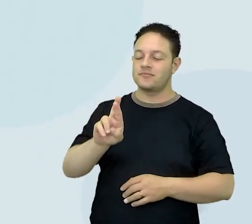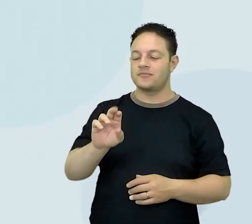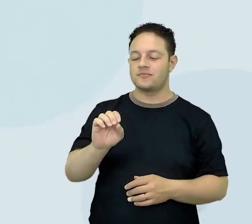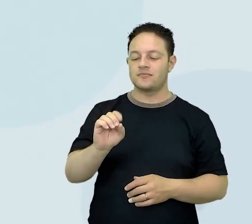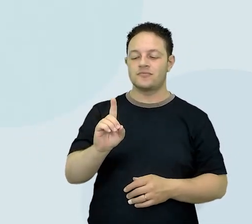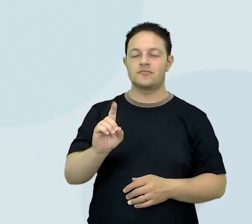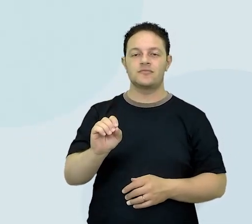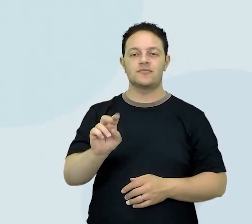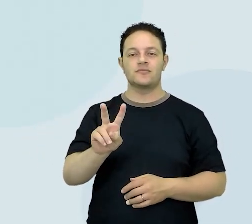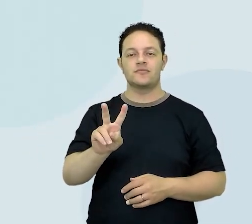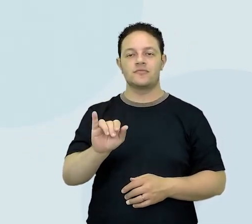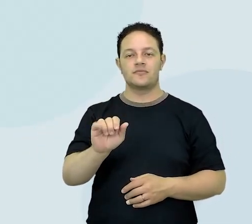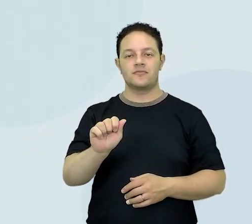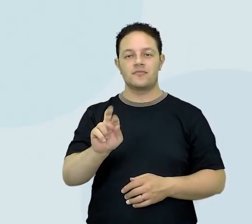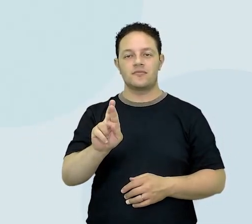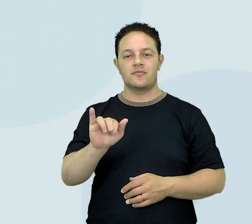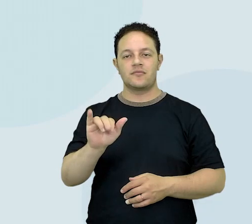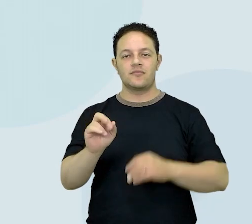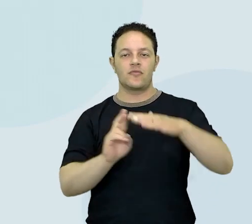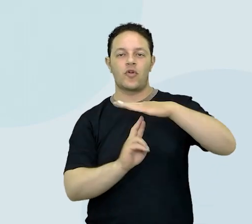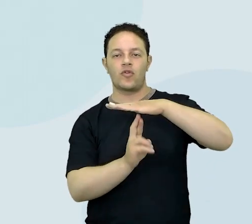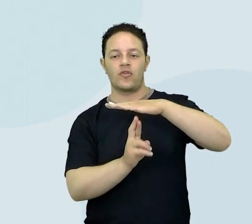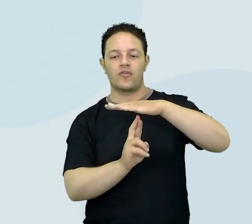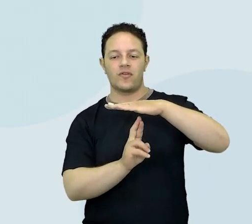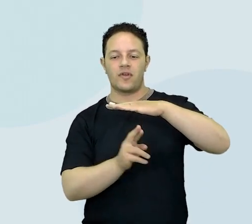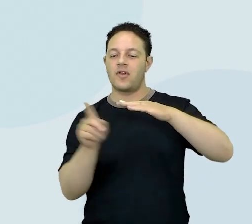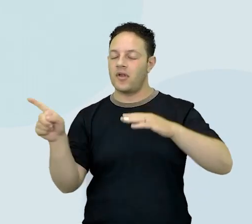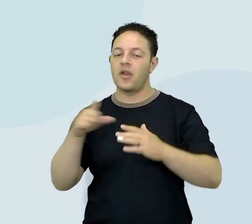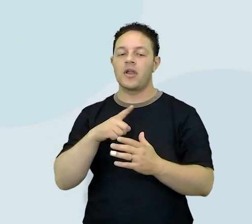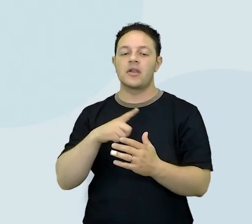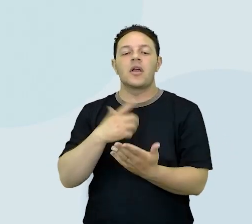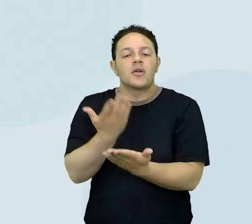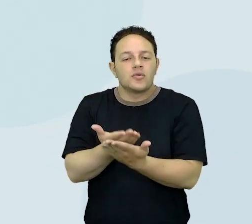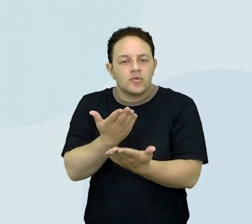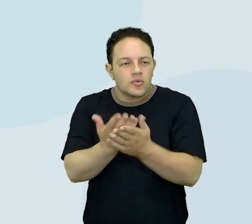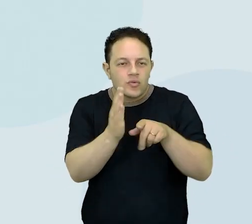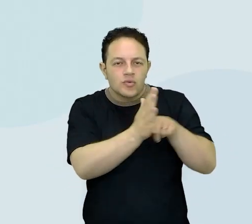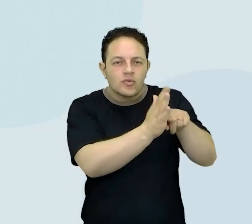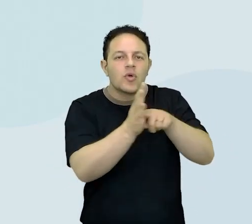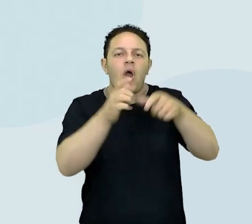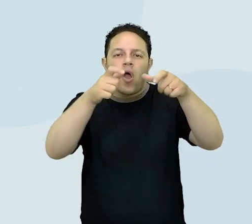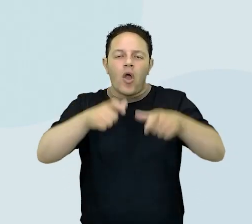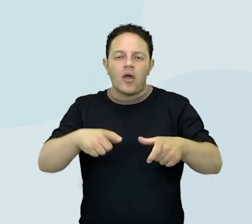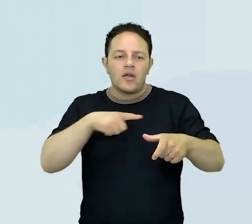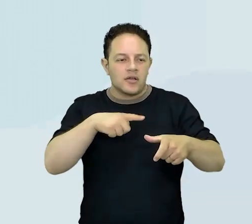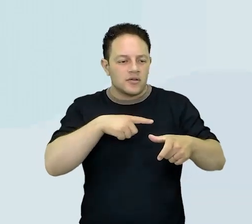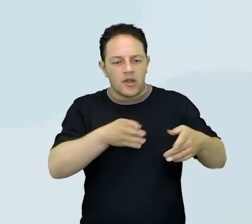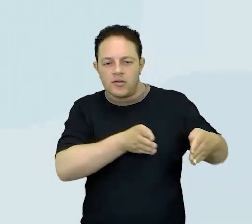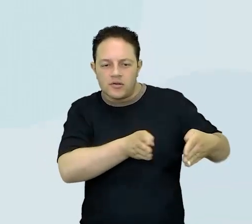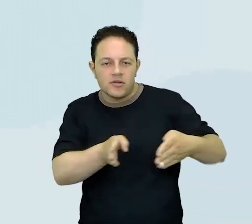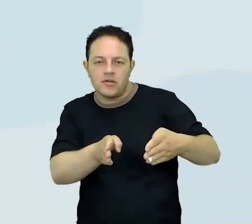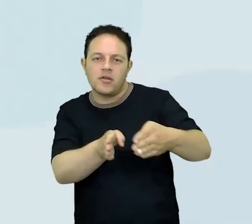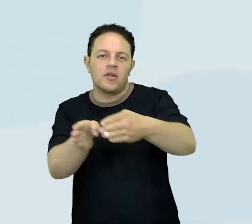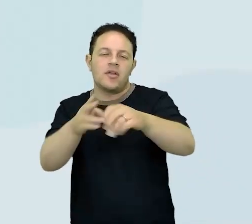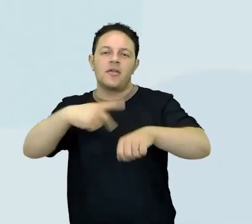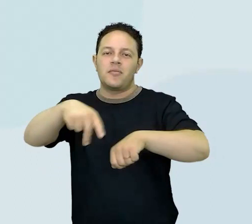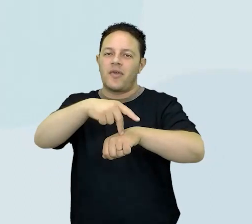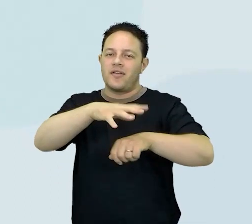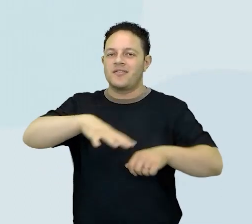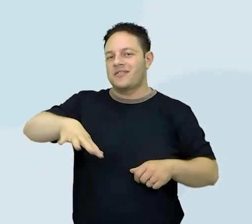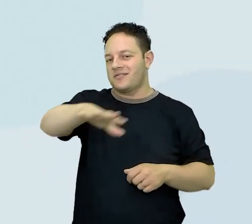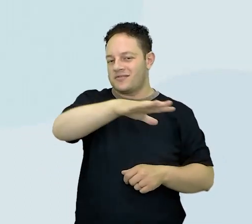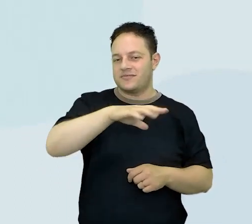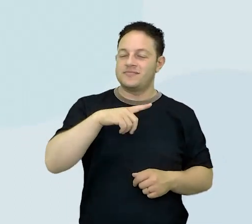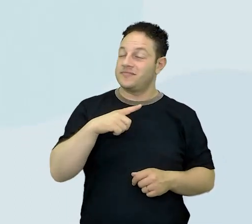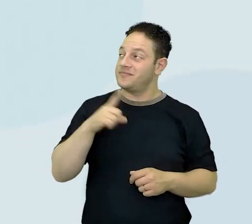temos mapas rodoviários que estudam, e mostram as rodovias e estradas de um país. Olha só